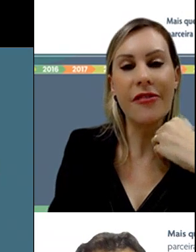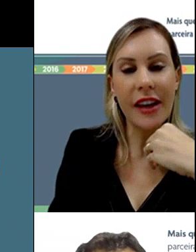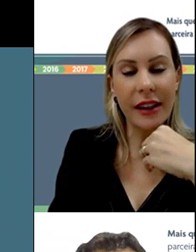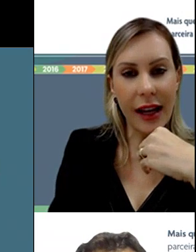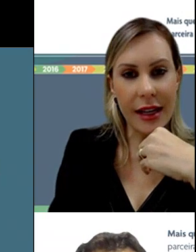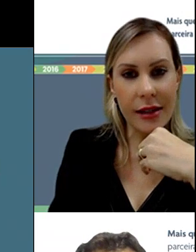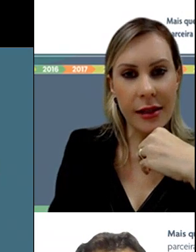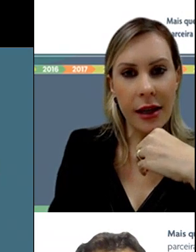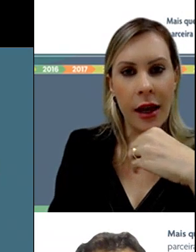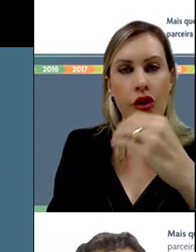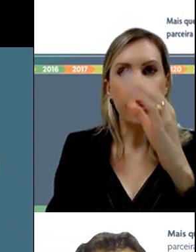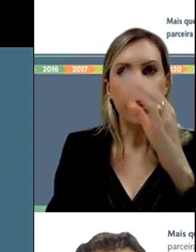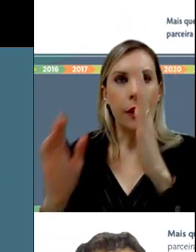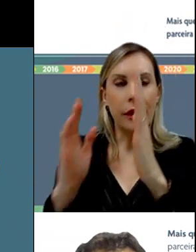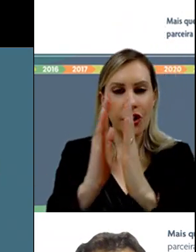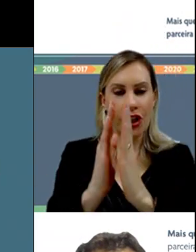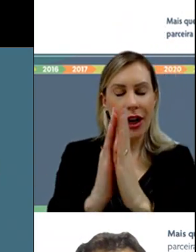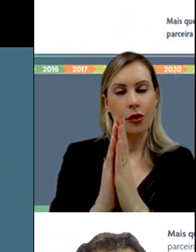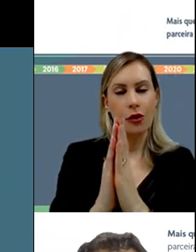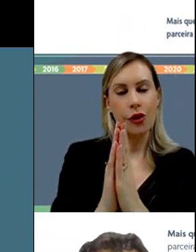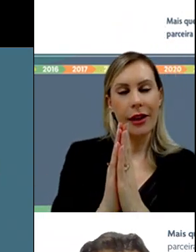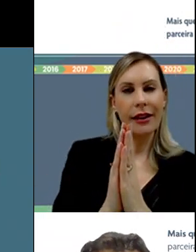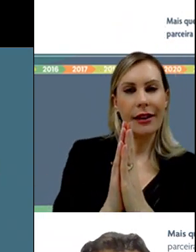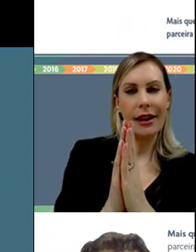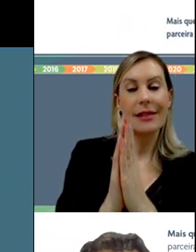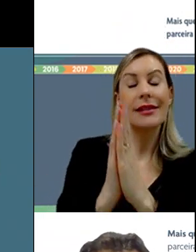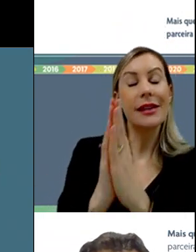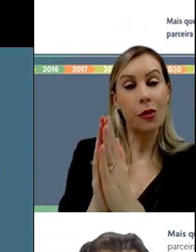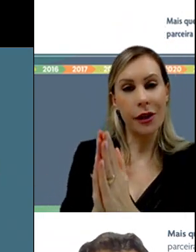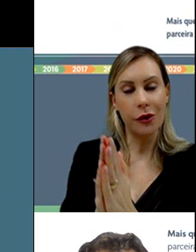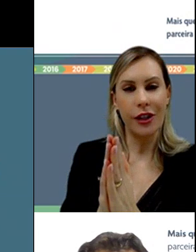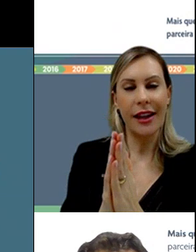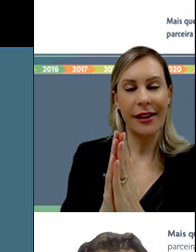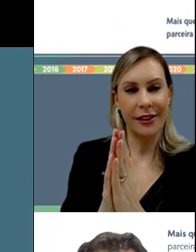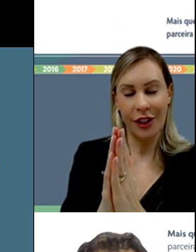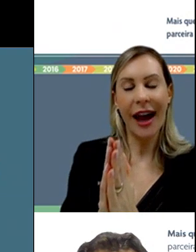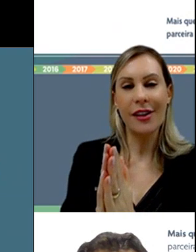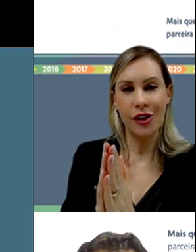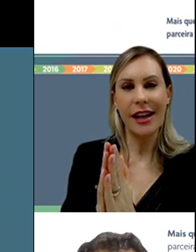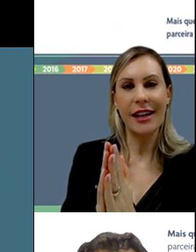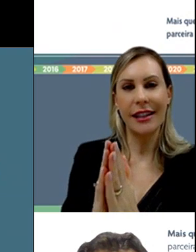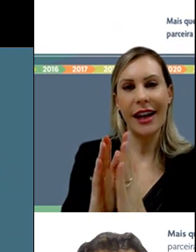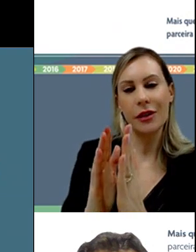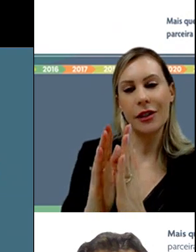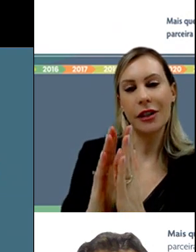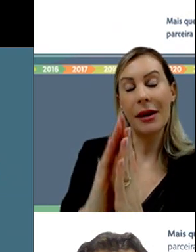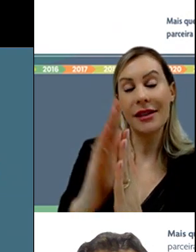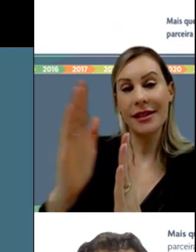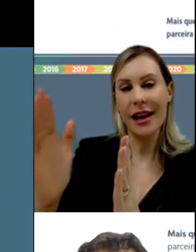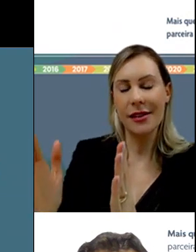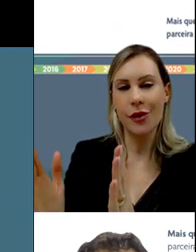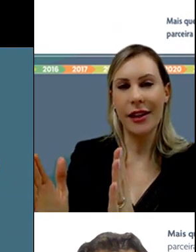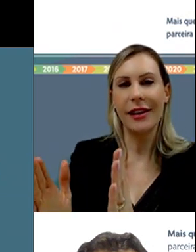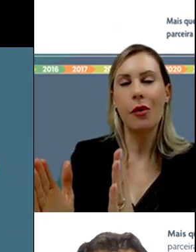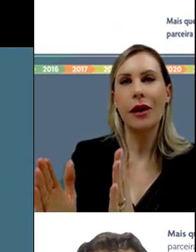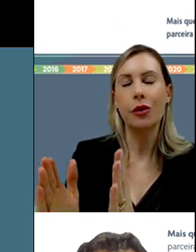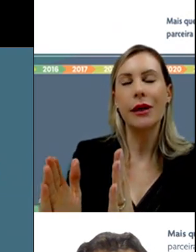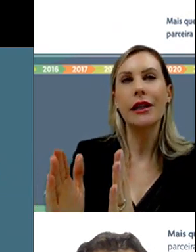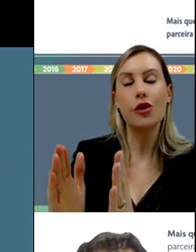forma vitalícia, só que quando ele chegar nos 85 anos de idade dele, né, quando ele ultrapassar